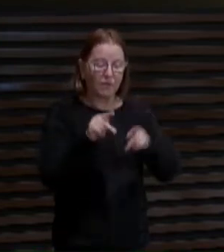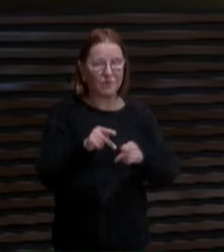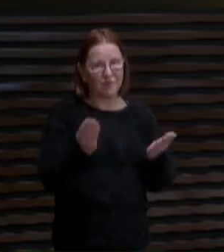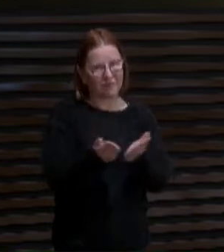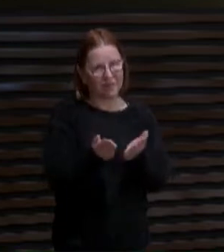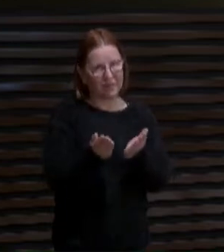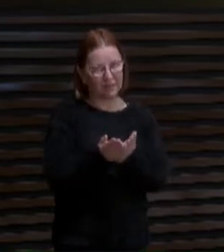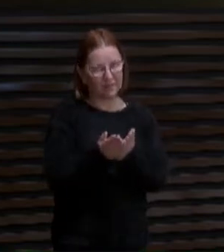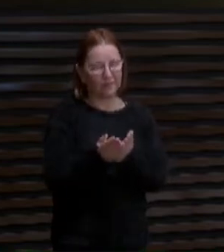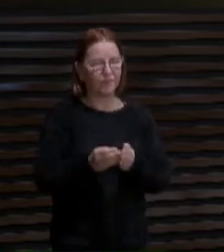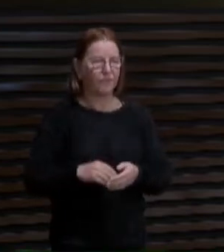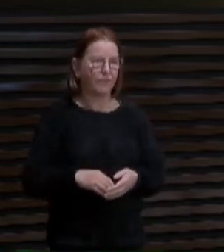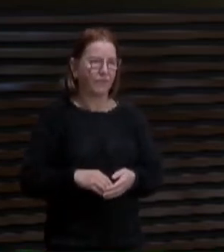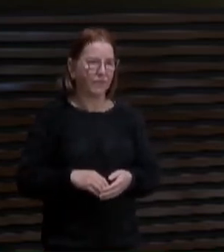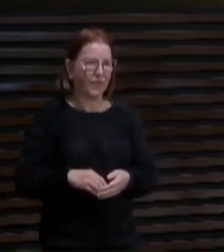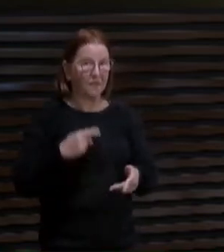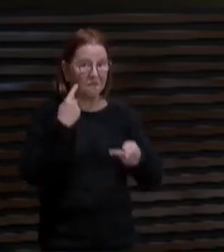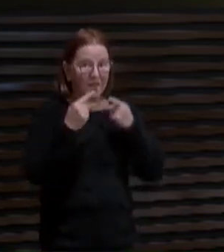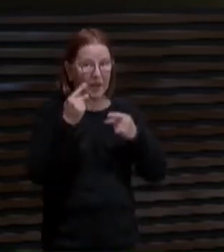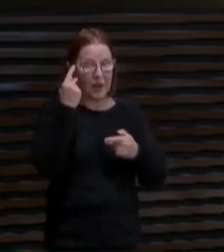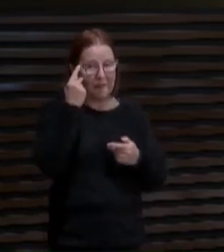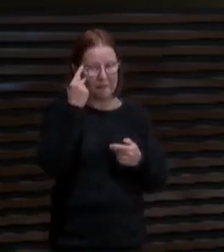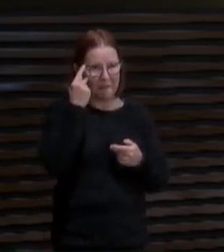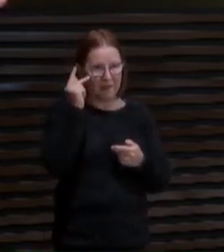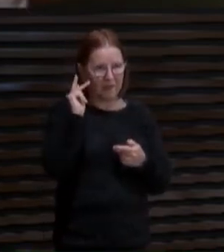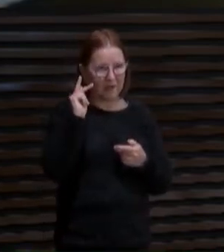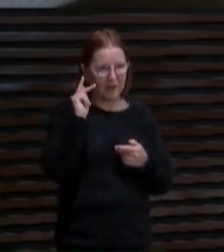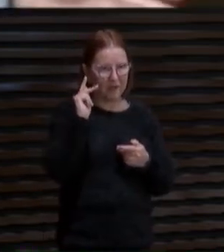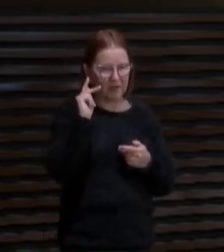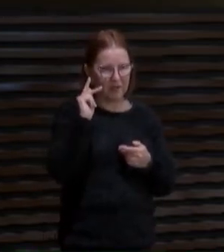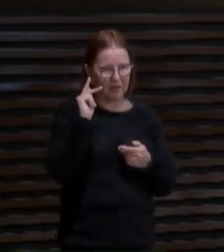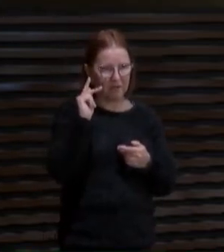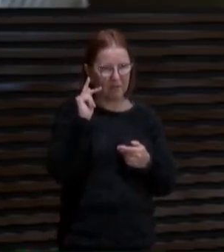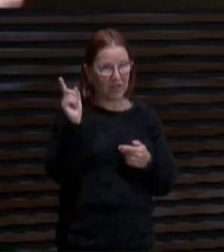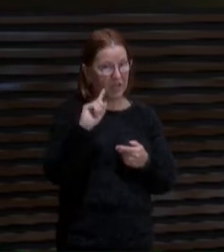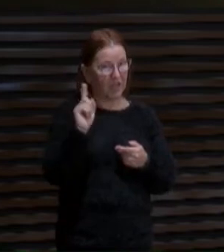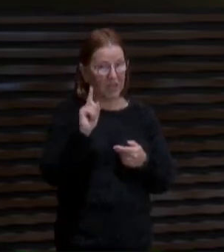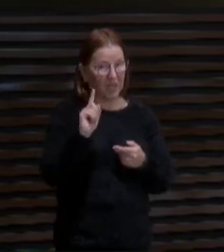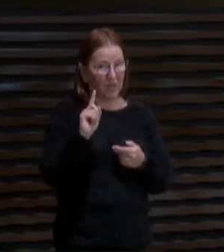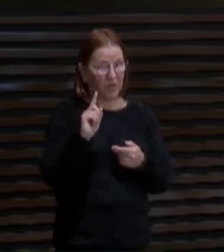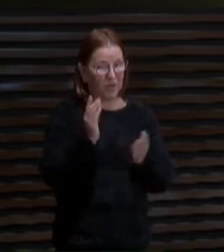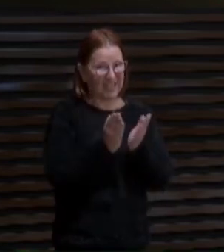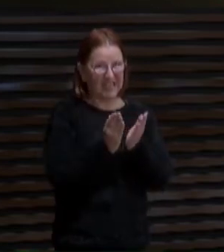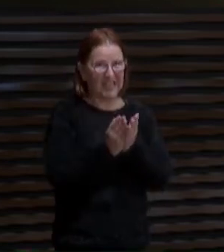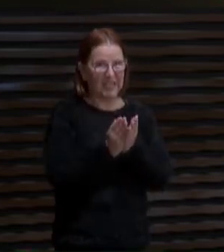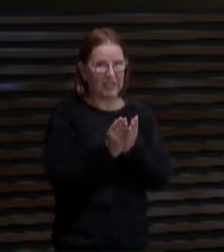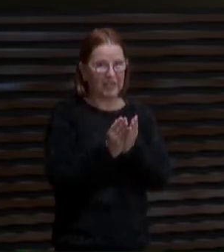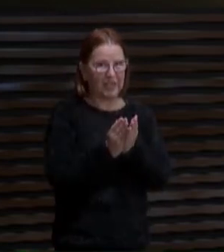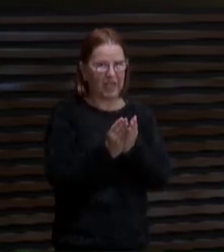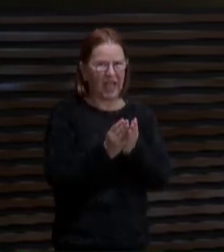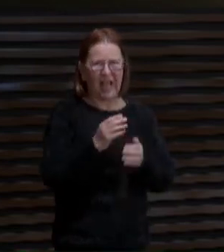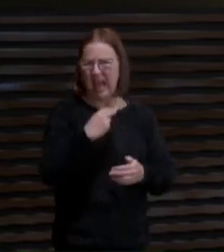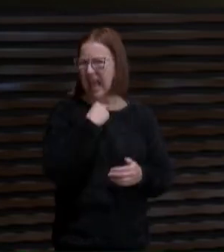dizer para um cristal não falar a palavra torpe é a mesma coisa de falar para o porco Olha vem toma um banho e vem para o sofá de casa a